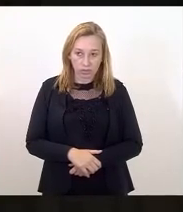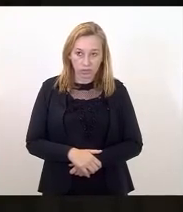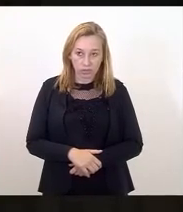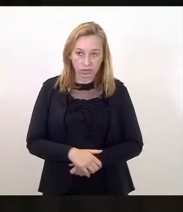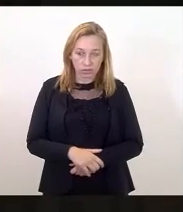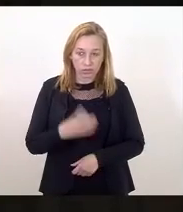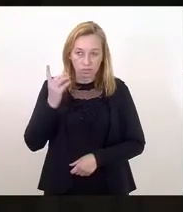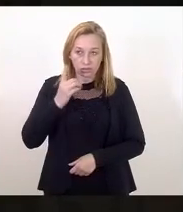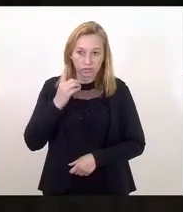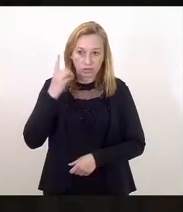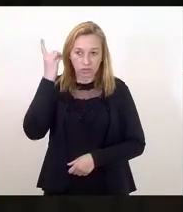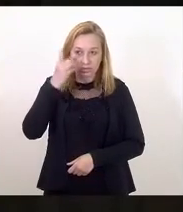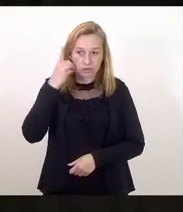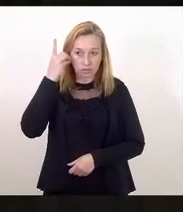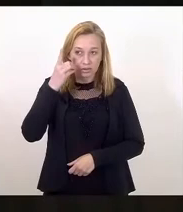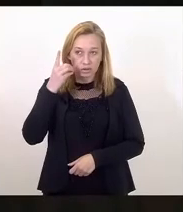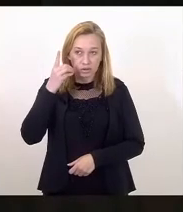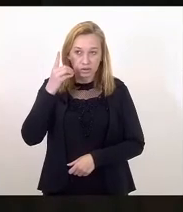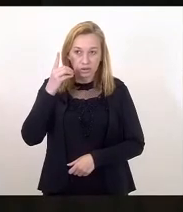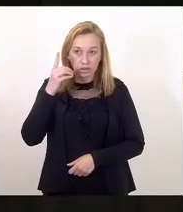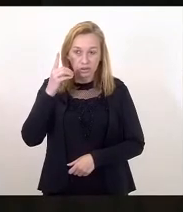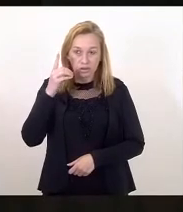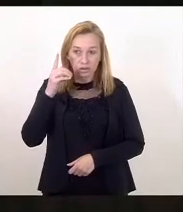Deputado Vando Família.